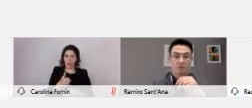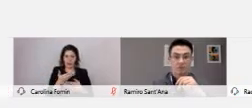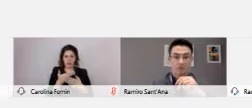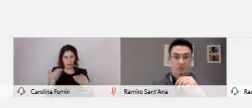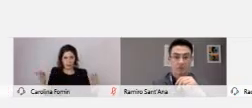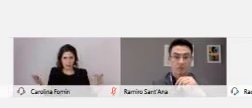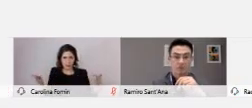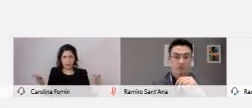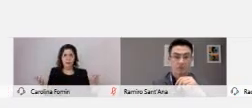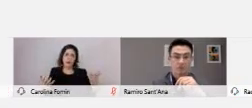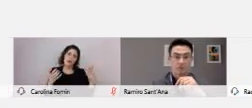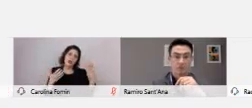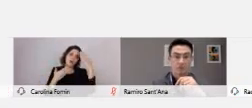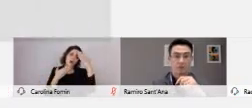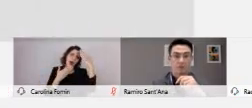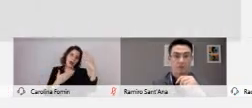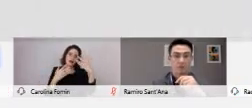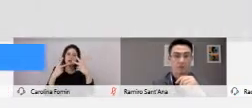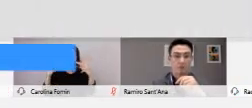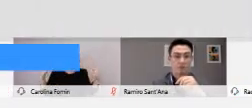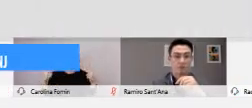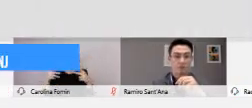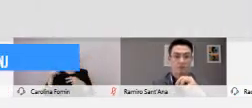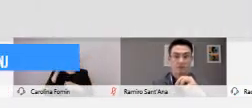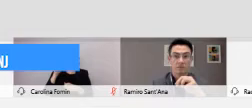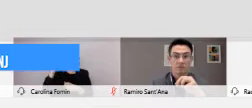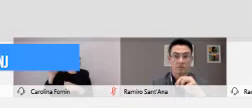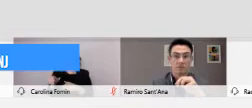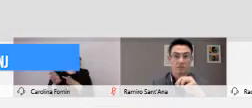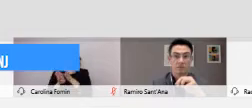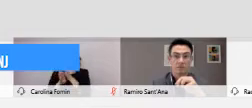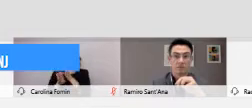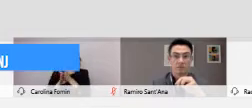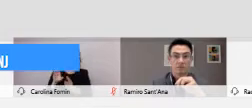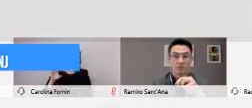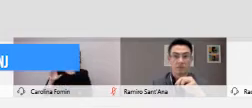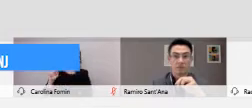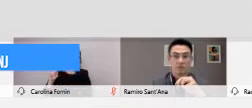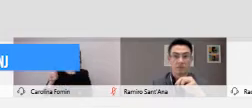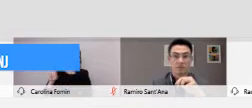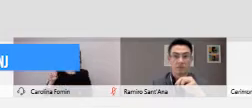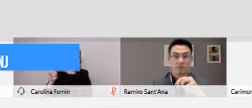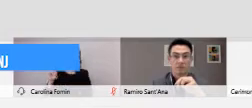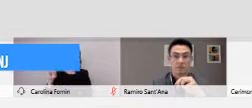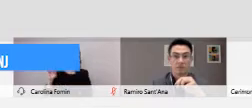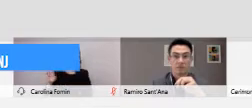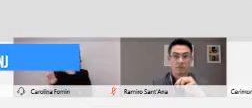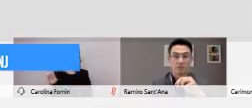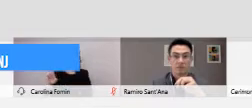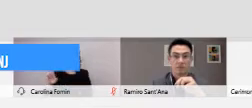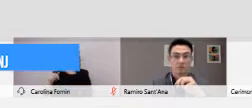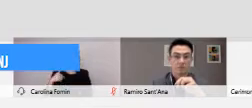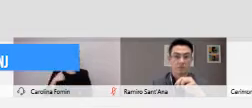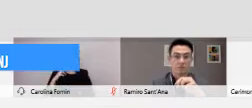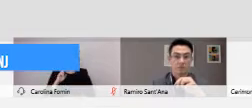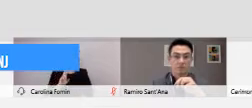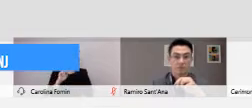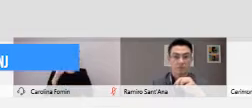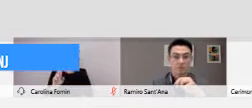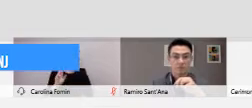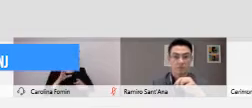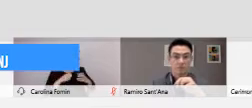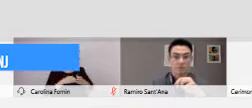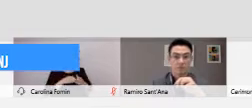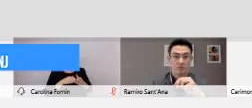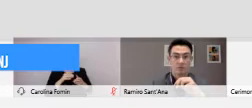Quero agradecer à conselheira doutora Candice Jobim pelo convite. Estou aqui representando o Conselho Nacional de Secretários